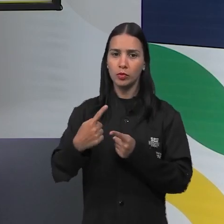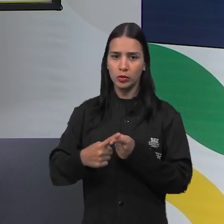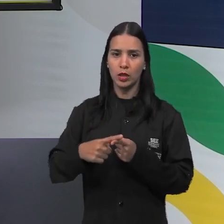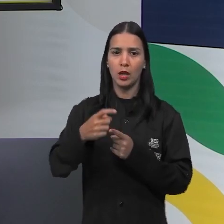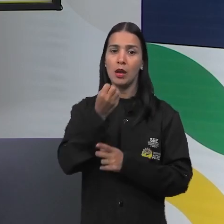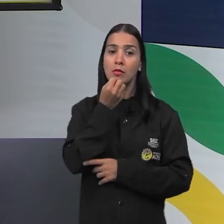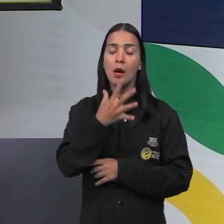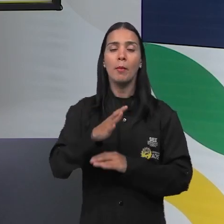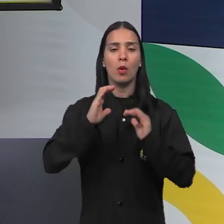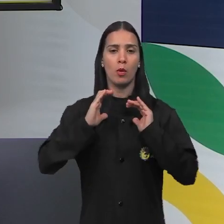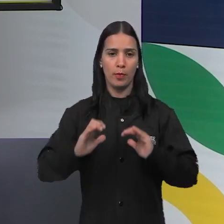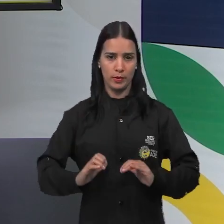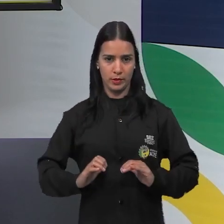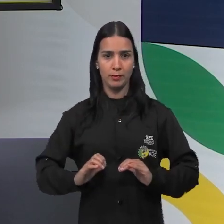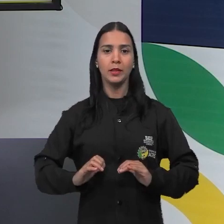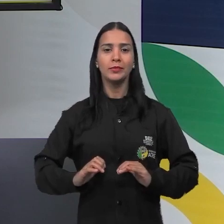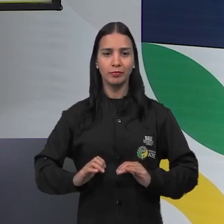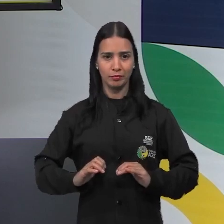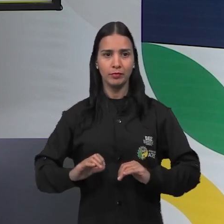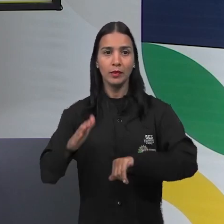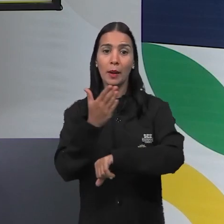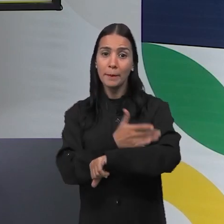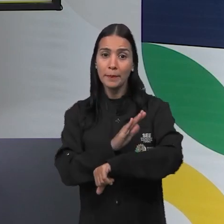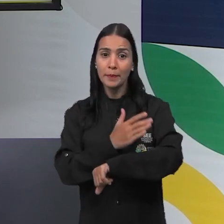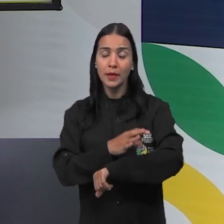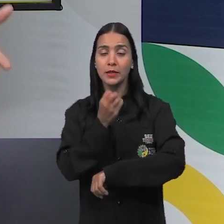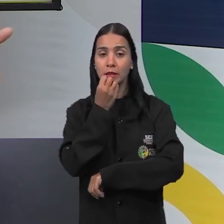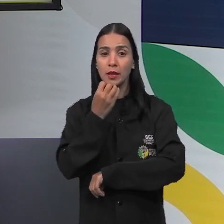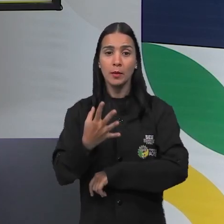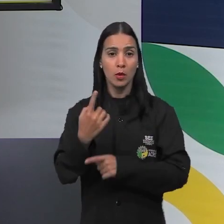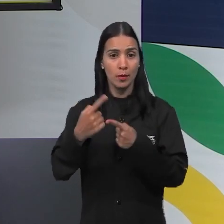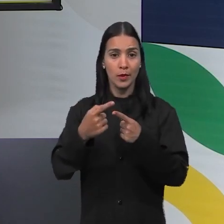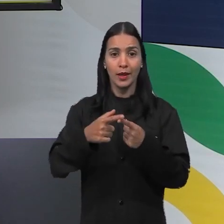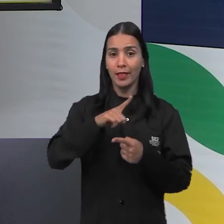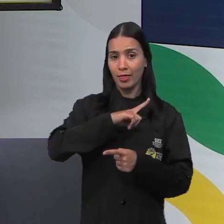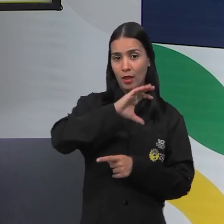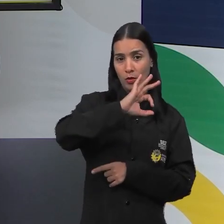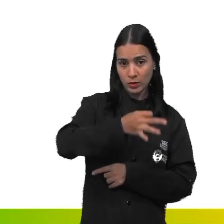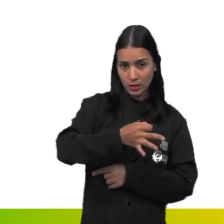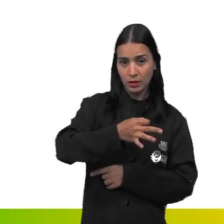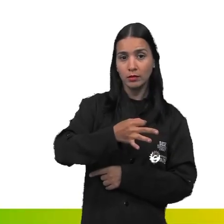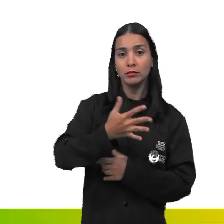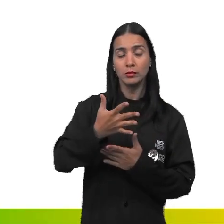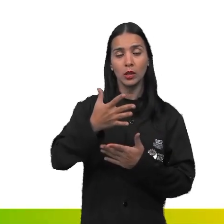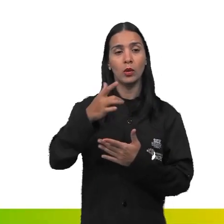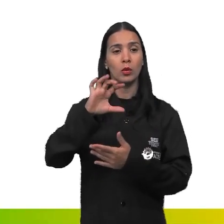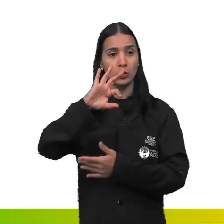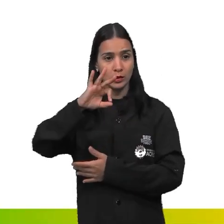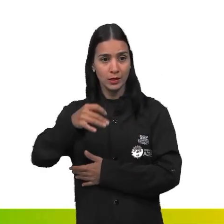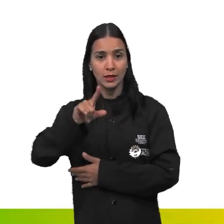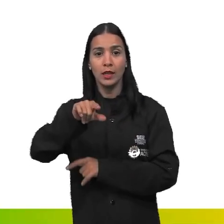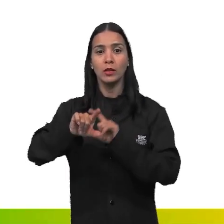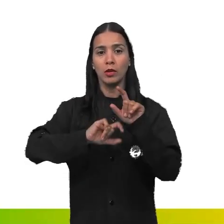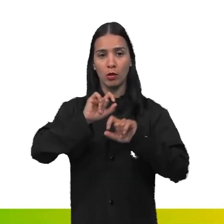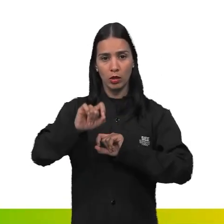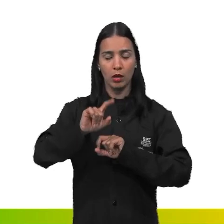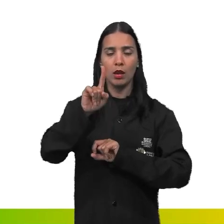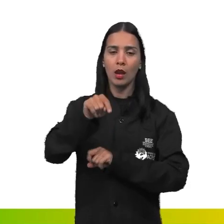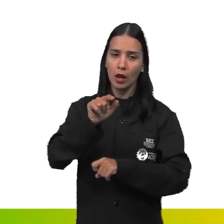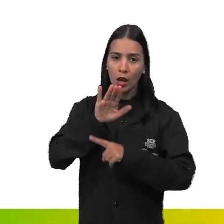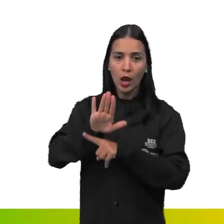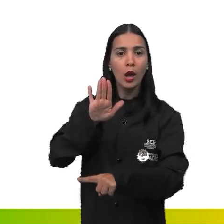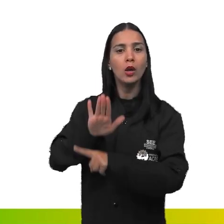vai interferir no resultado do jogo e o certo é o certo. E o certo era comentar. Então vamos ver quais das alternativas tem o gabarito.